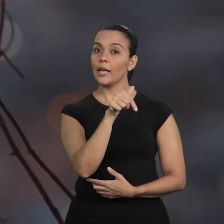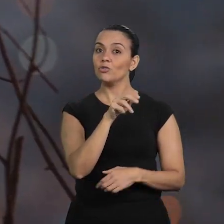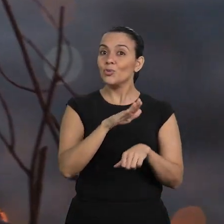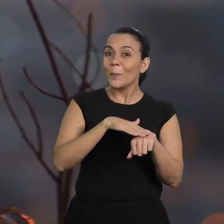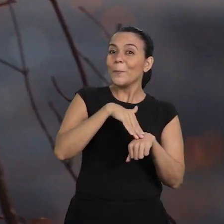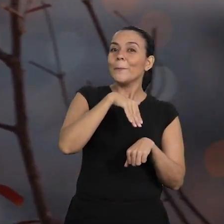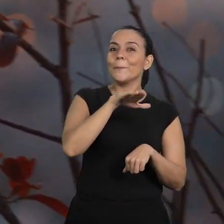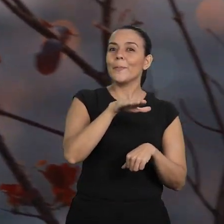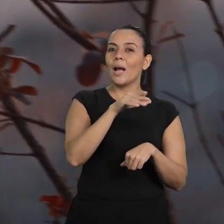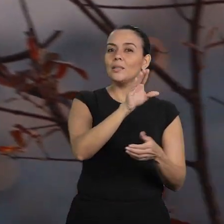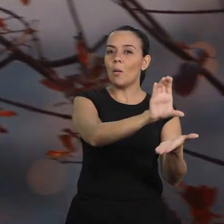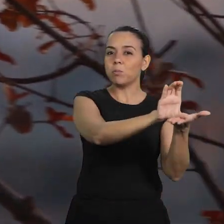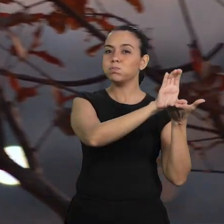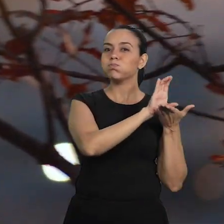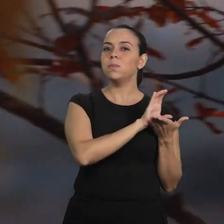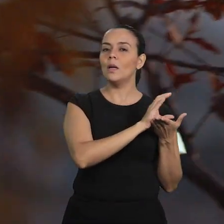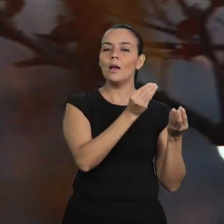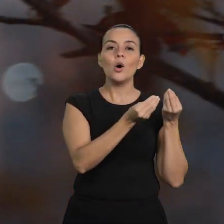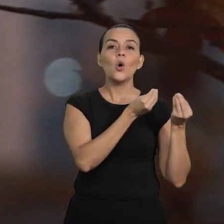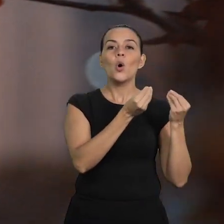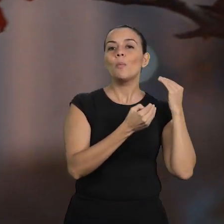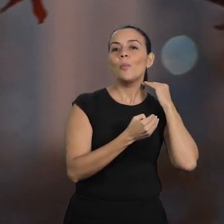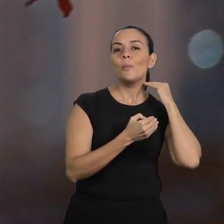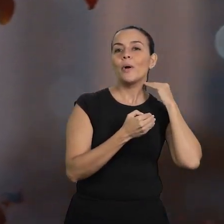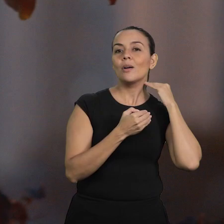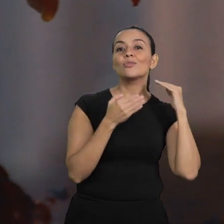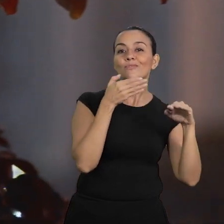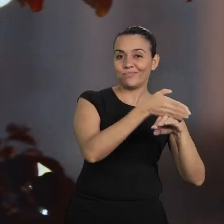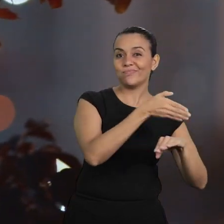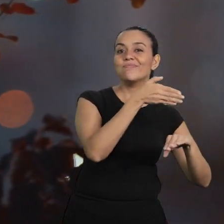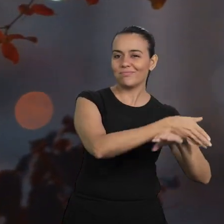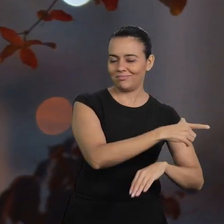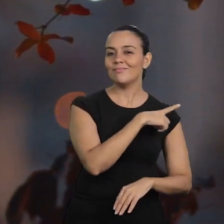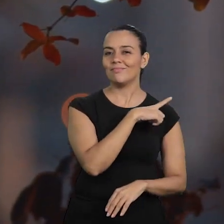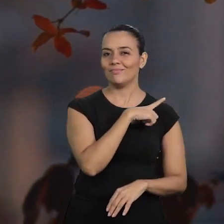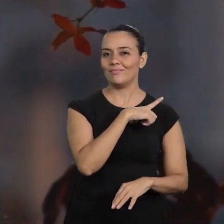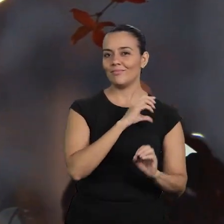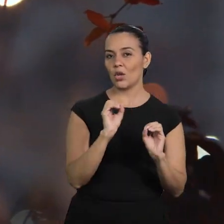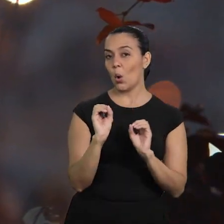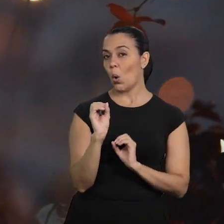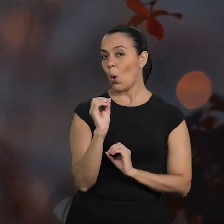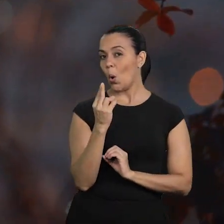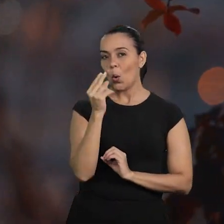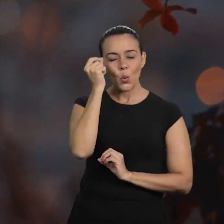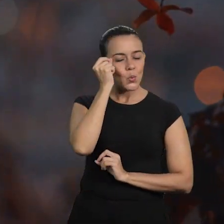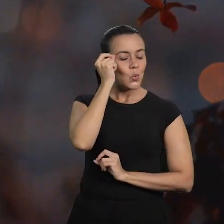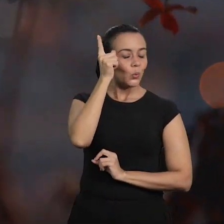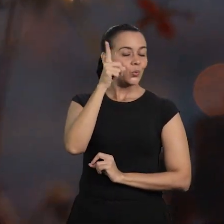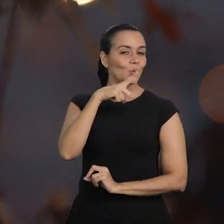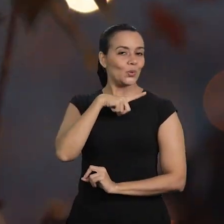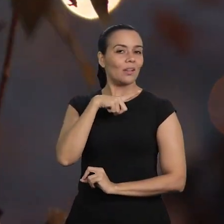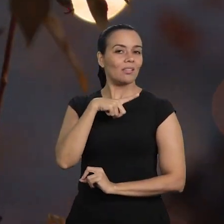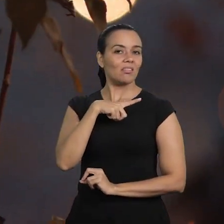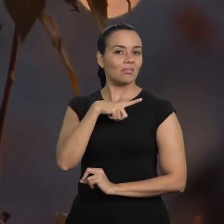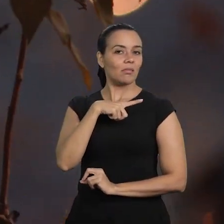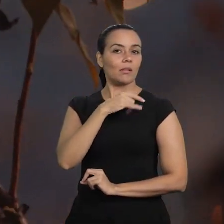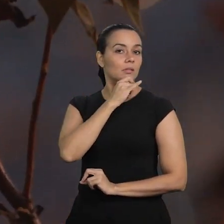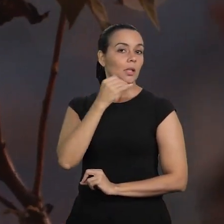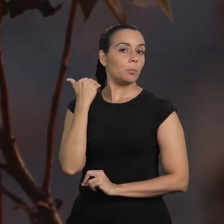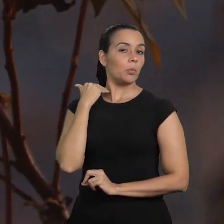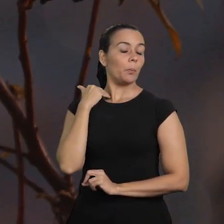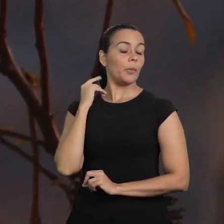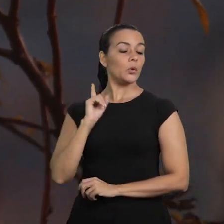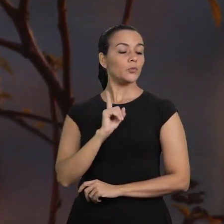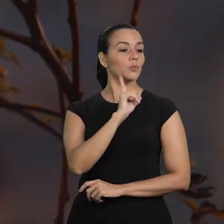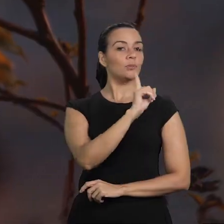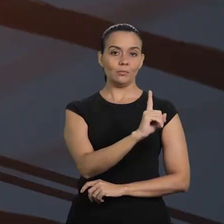mais capital. Seja porque eles têm acesso, seja por aquela barreira do viés cultural de que ele vai num banco e ele